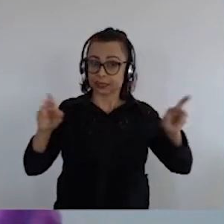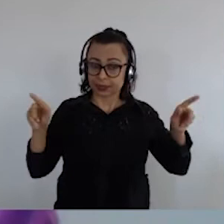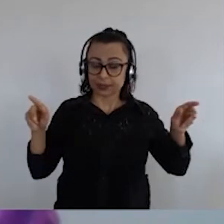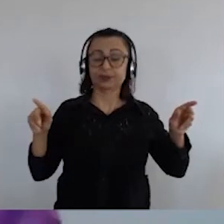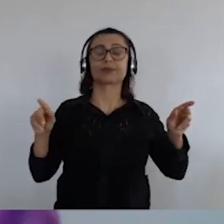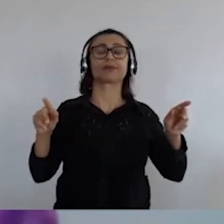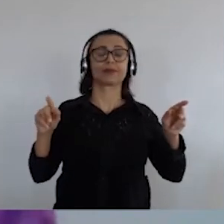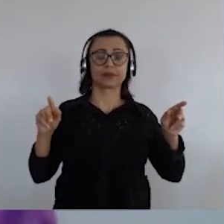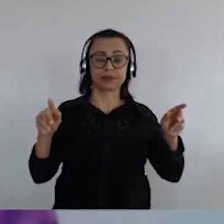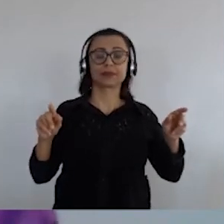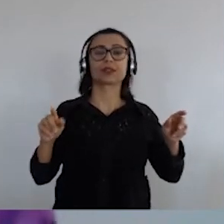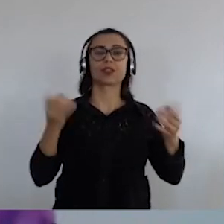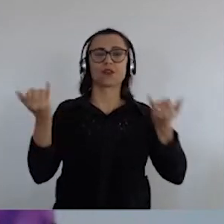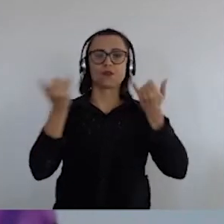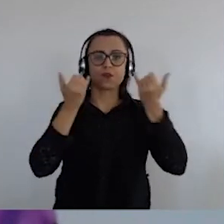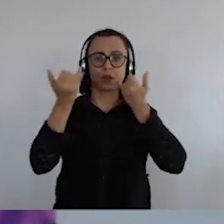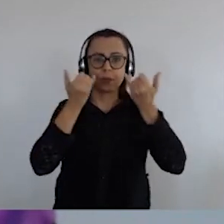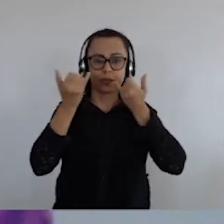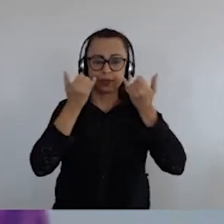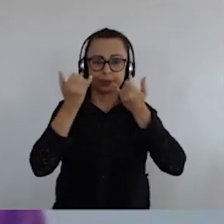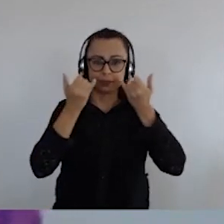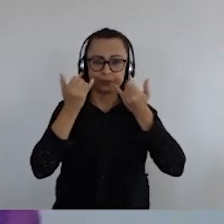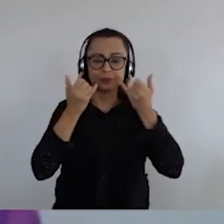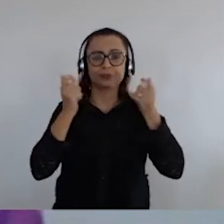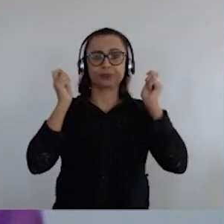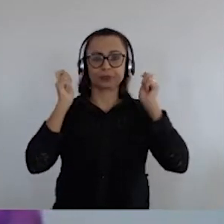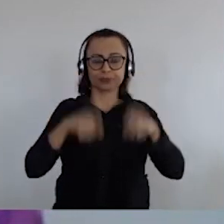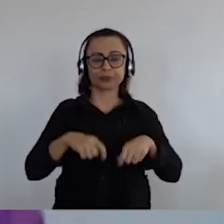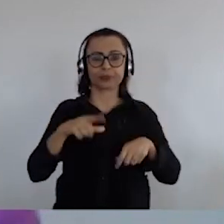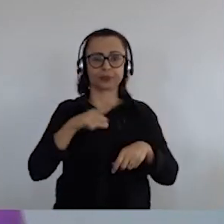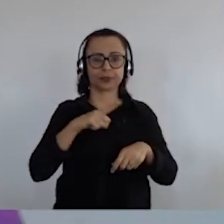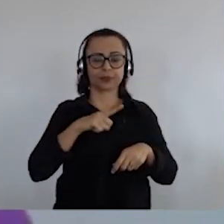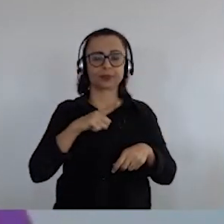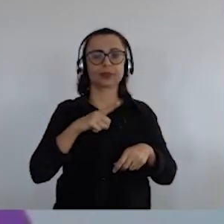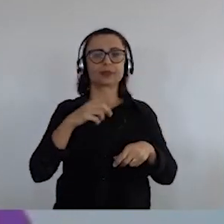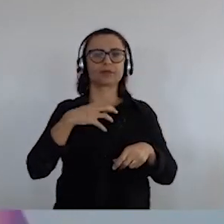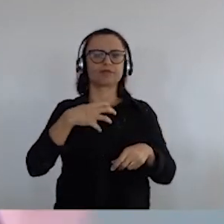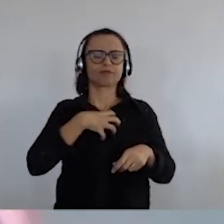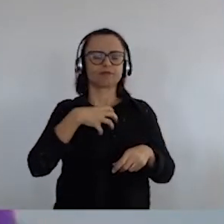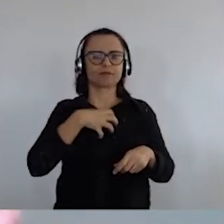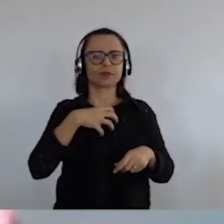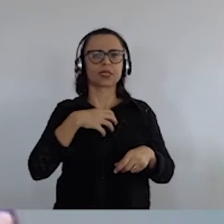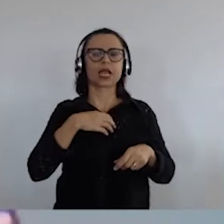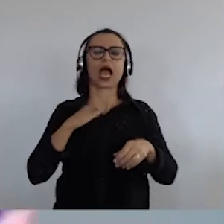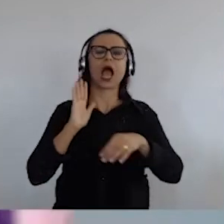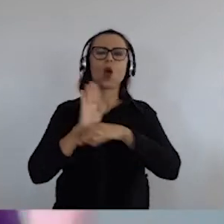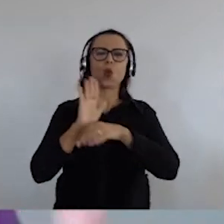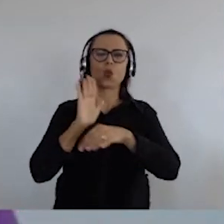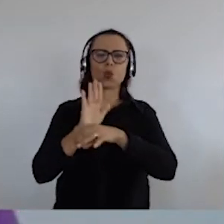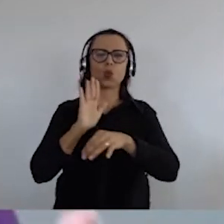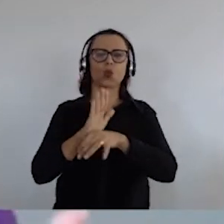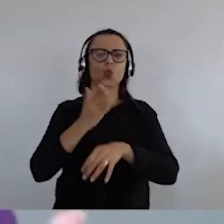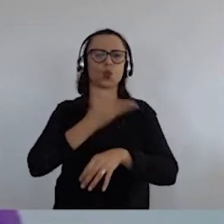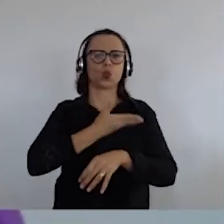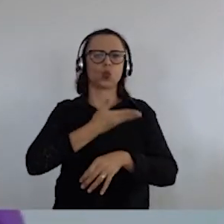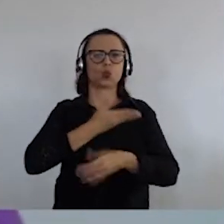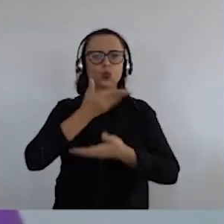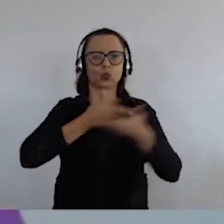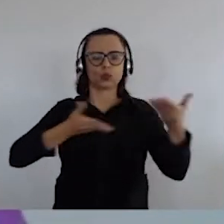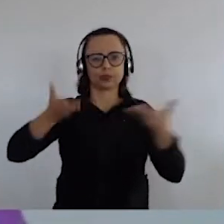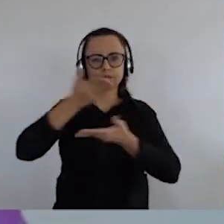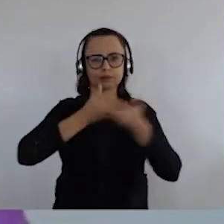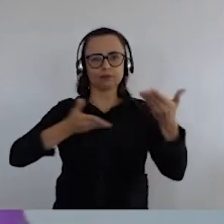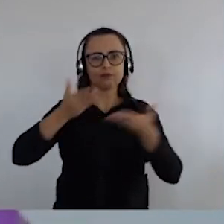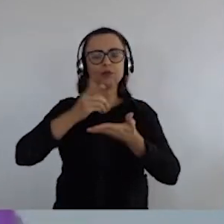contamos com diversas informações que possuem como intuito auxiliar os colegas e